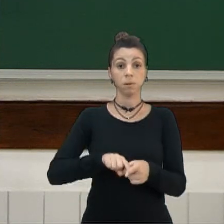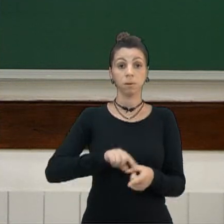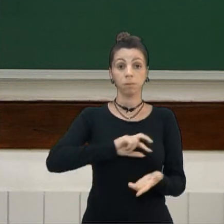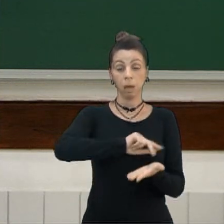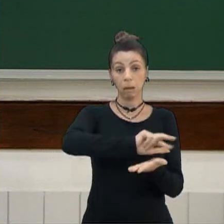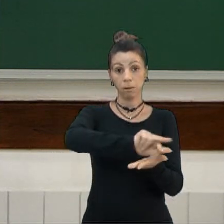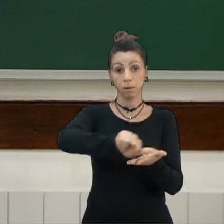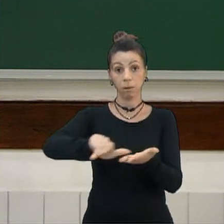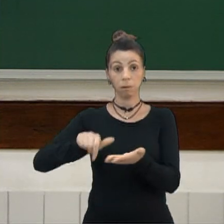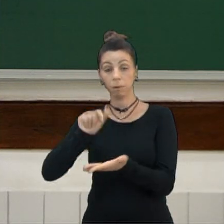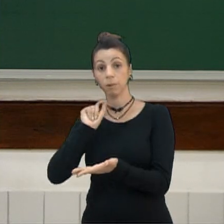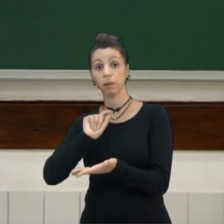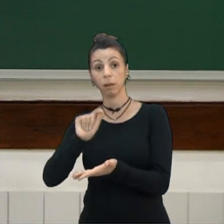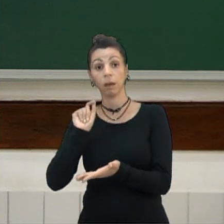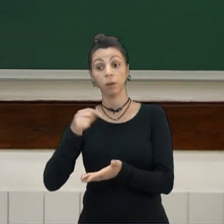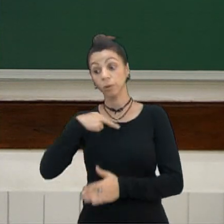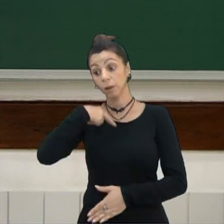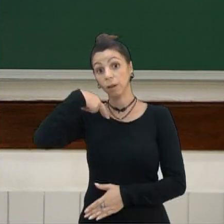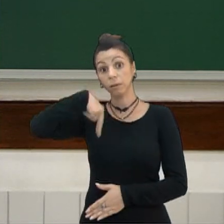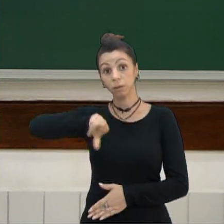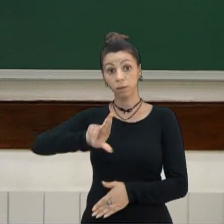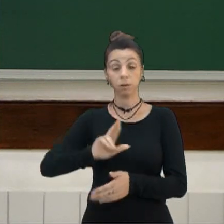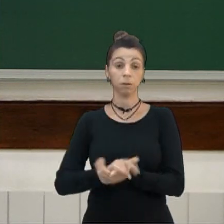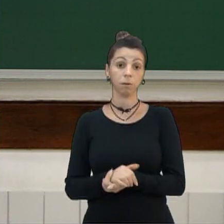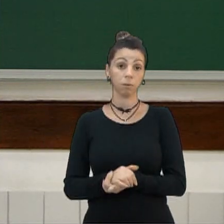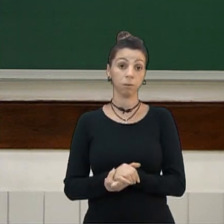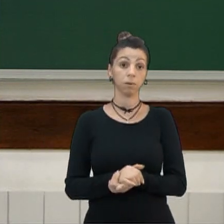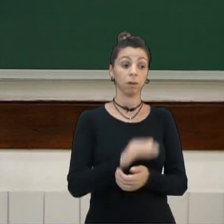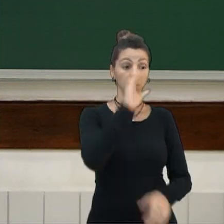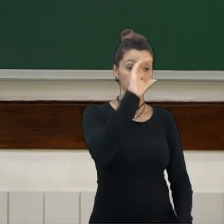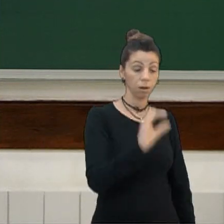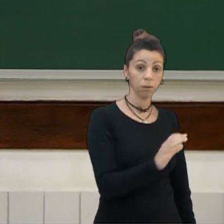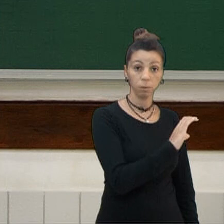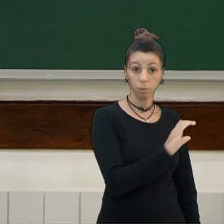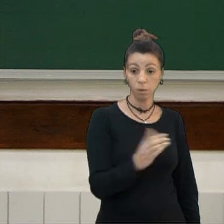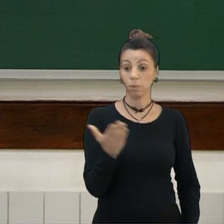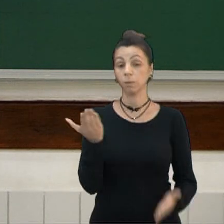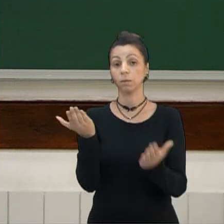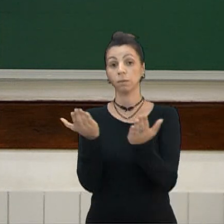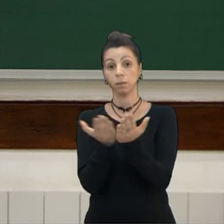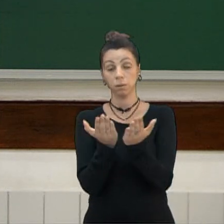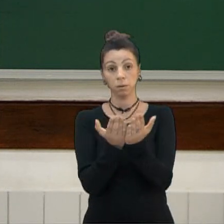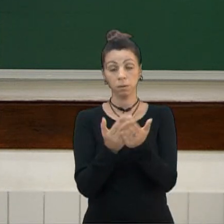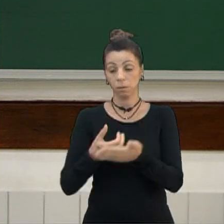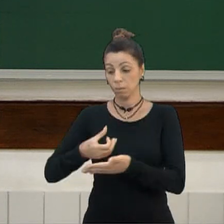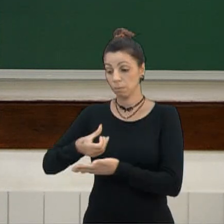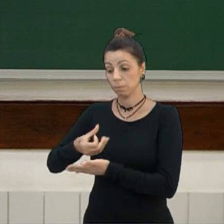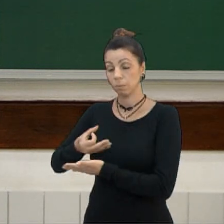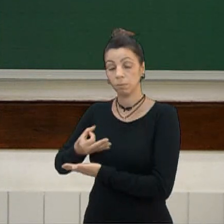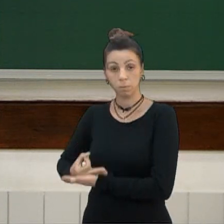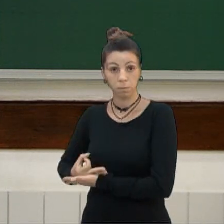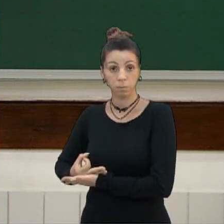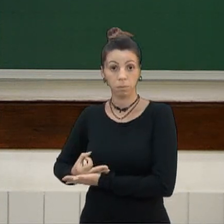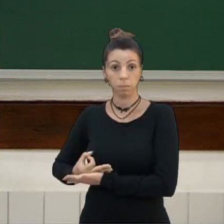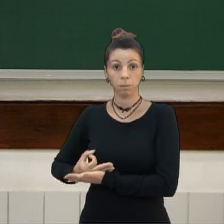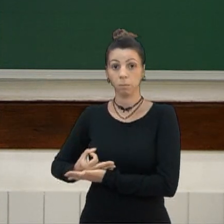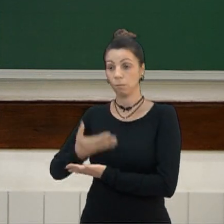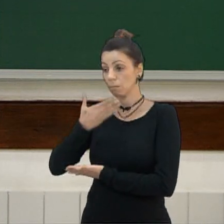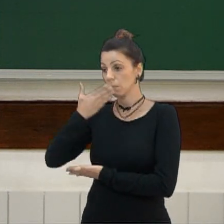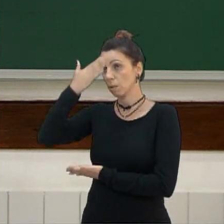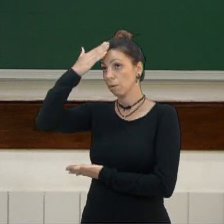nos slides passados, nós tínhamos comentado que existem católicos, evangélicos, budistas,